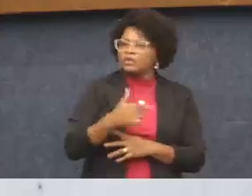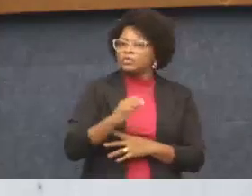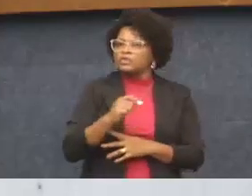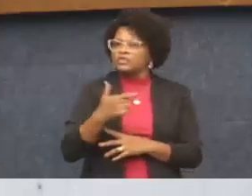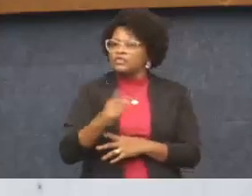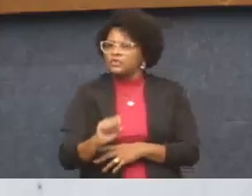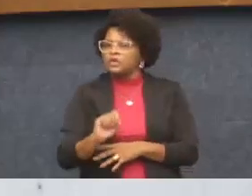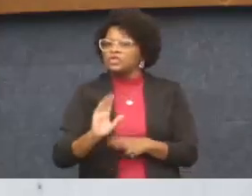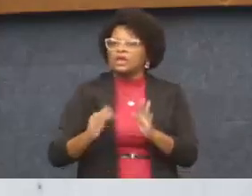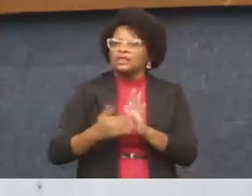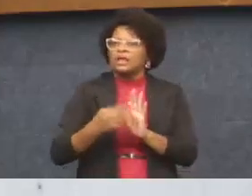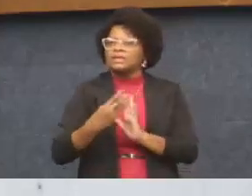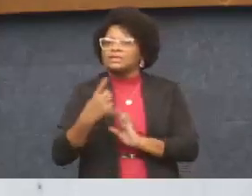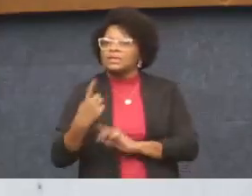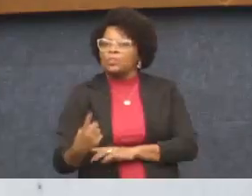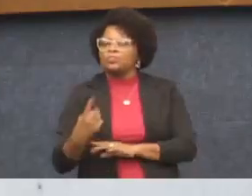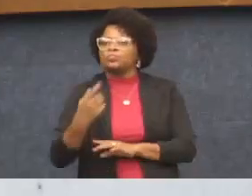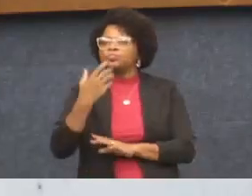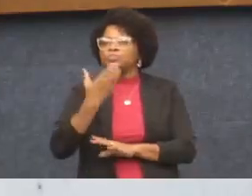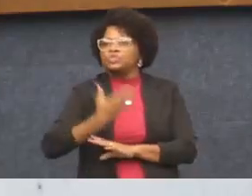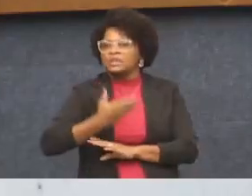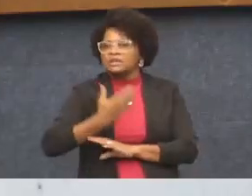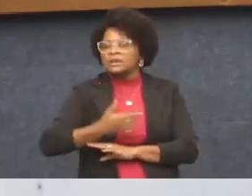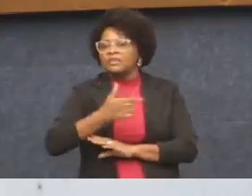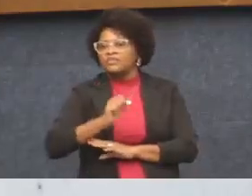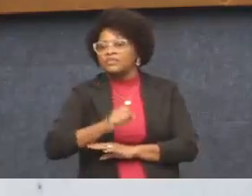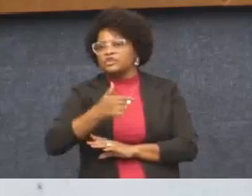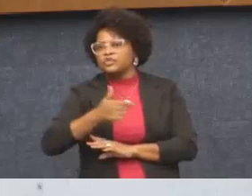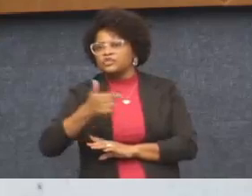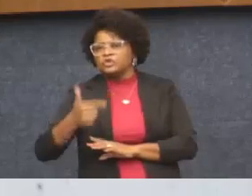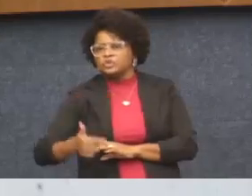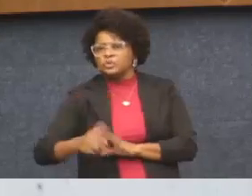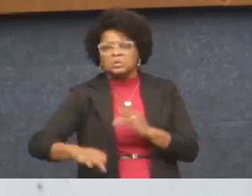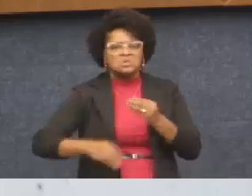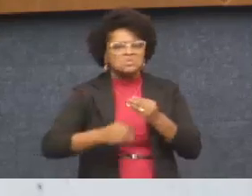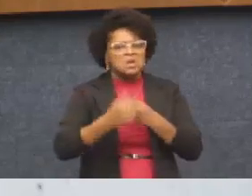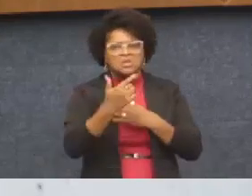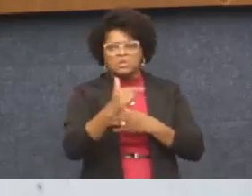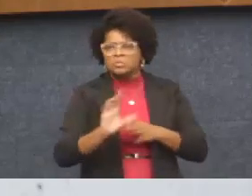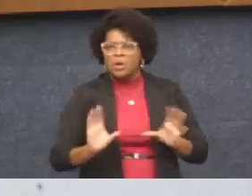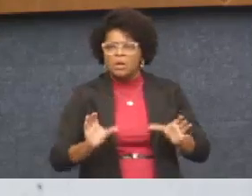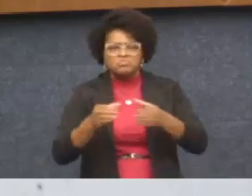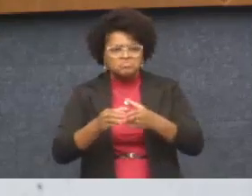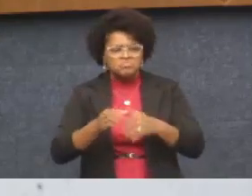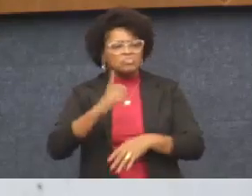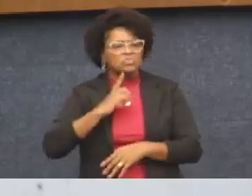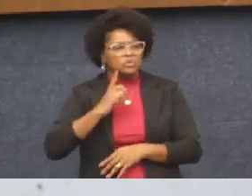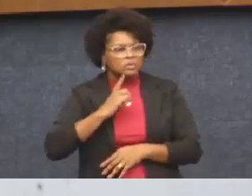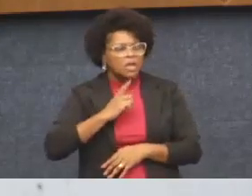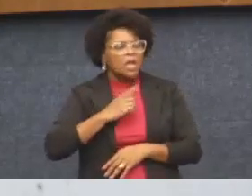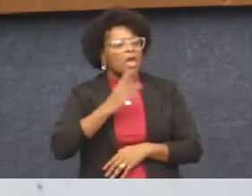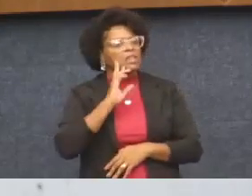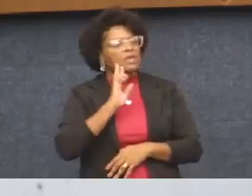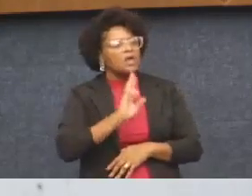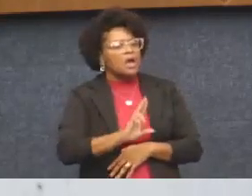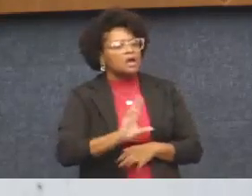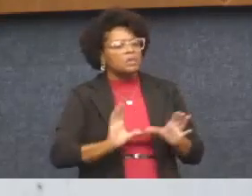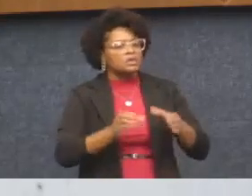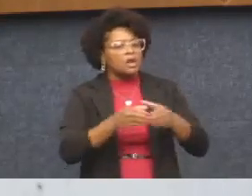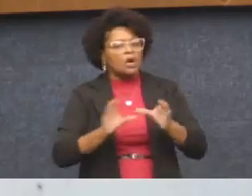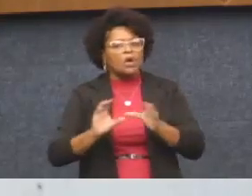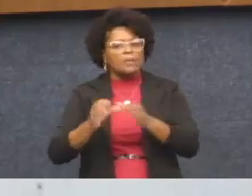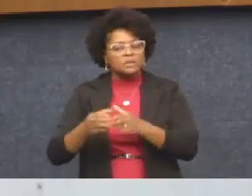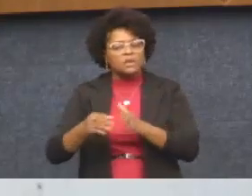2022. Autoria, mesa, emendas, não há quórum, maioria dos membros da Câmara, votação nominal, pareceres das comissões, mesa, pela